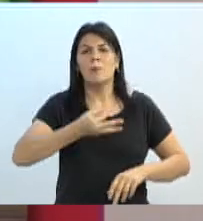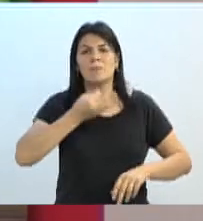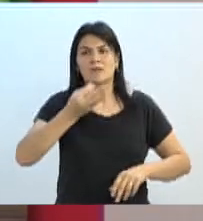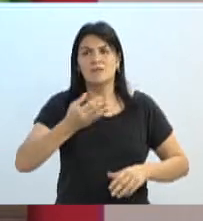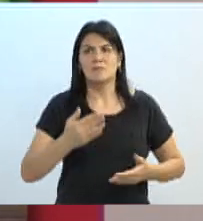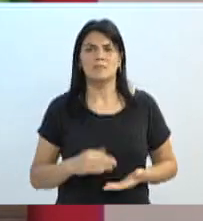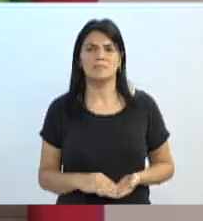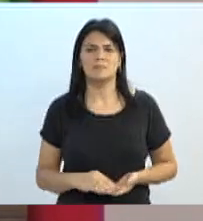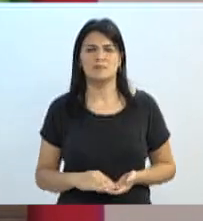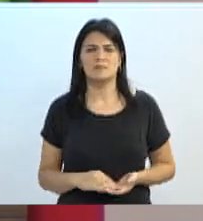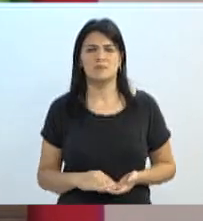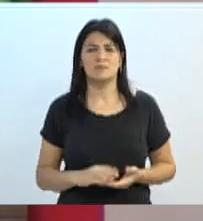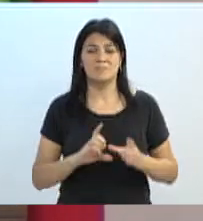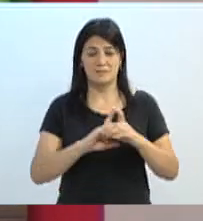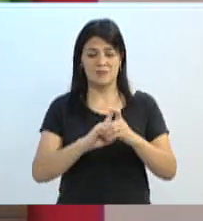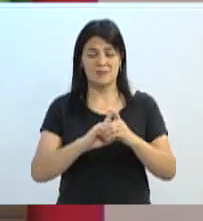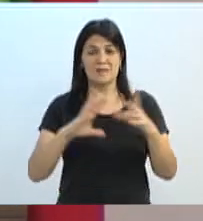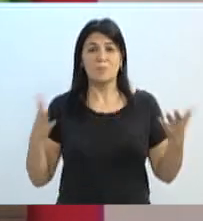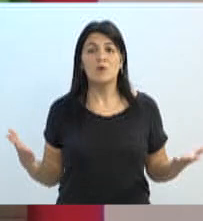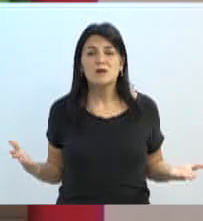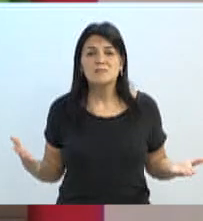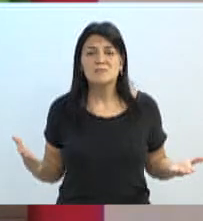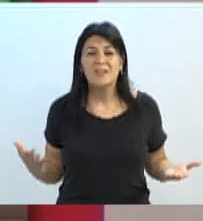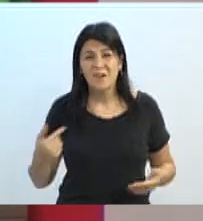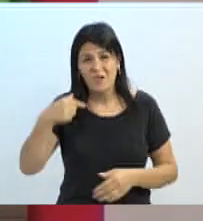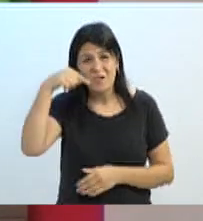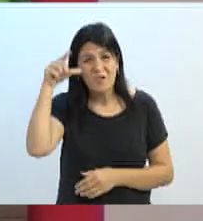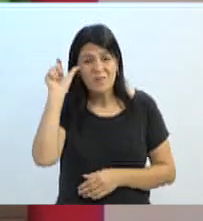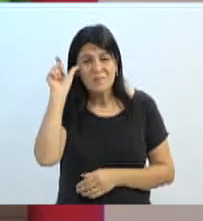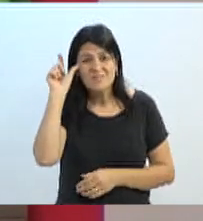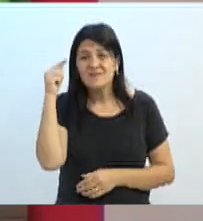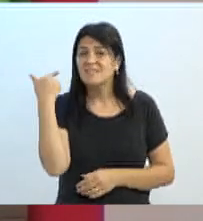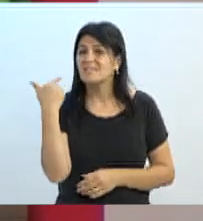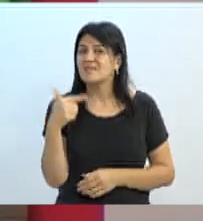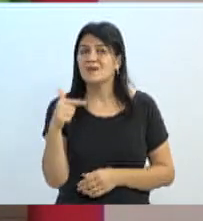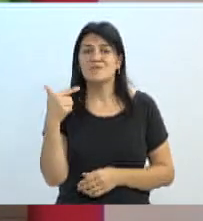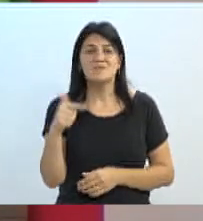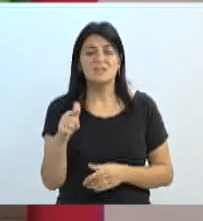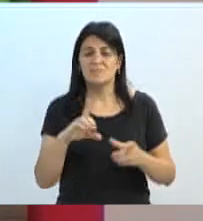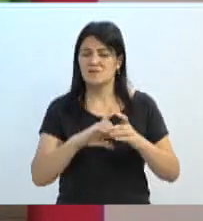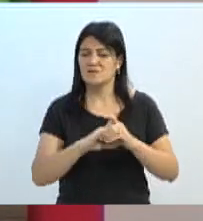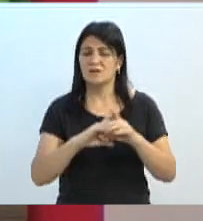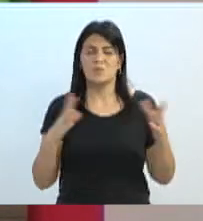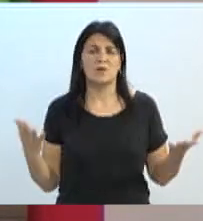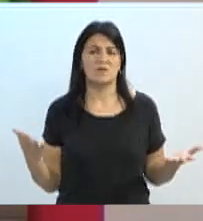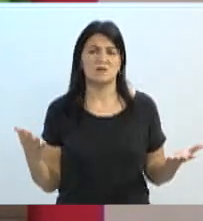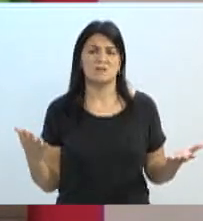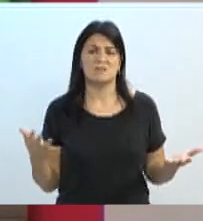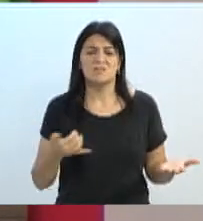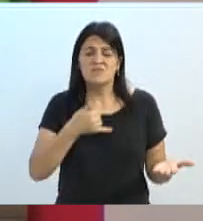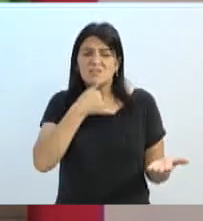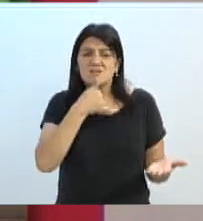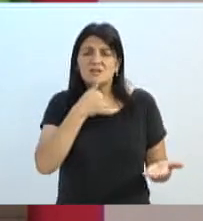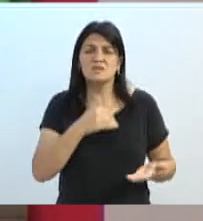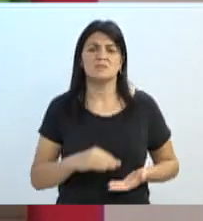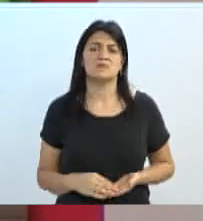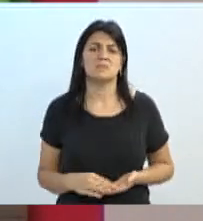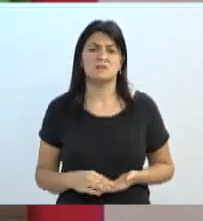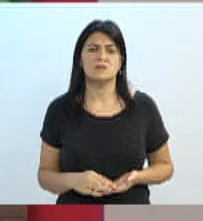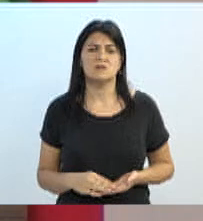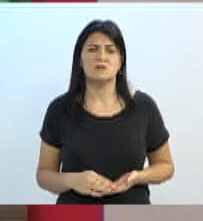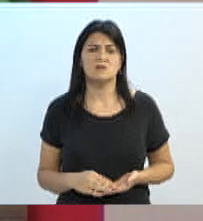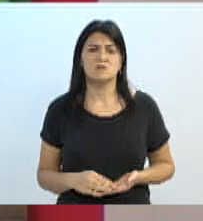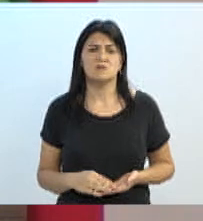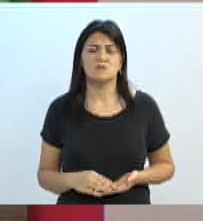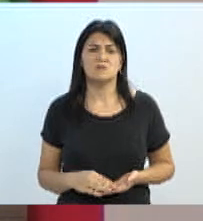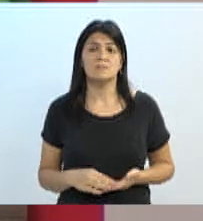A gente fala aqui de democracia. Ontem nós não vimos aqui democracia, infelizmente. Então,